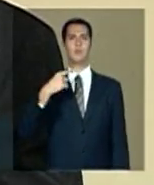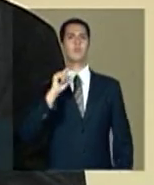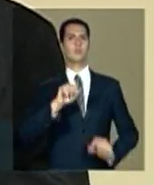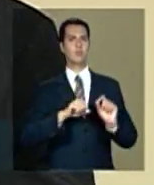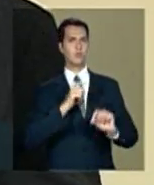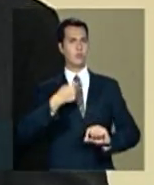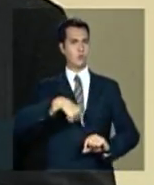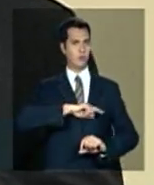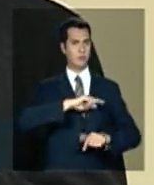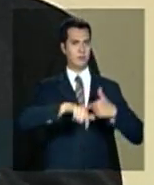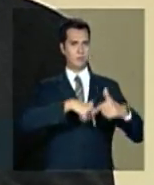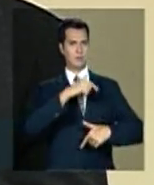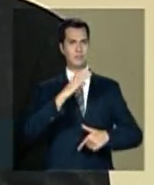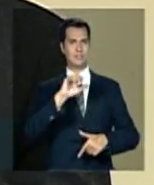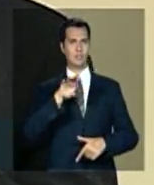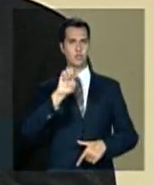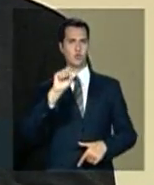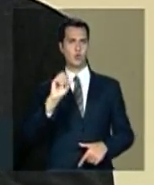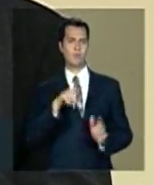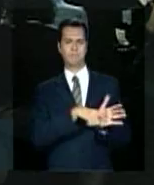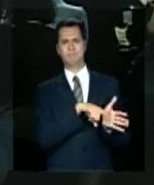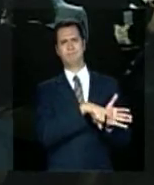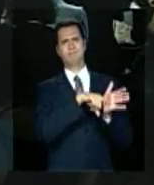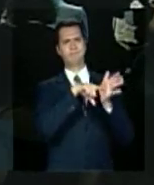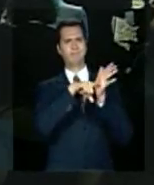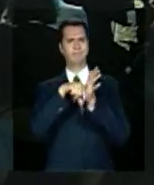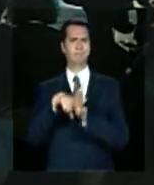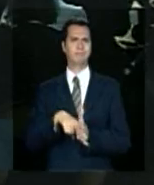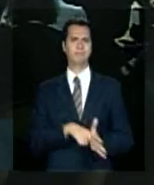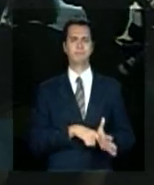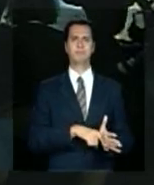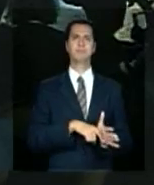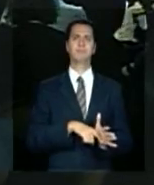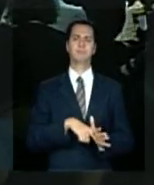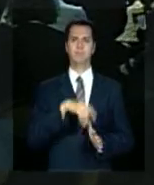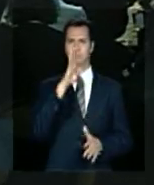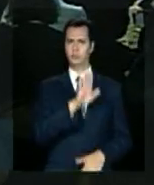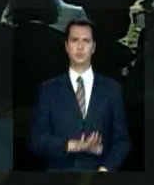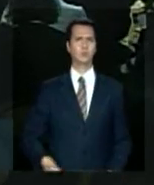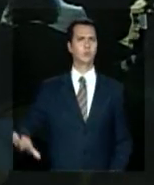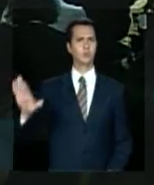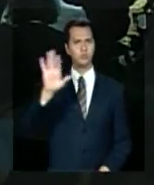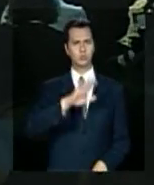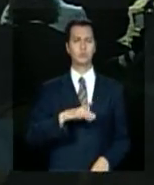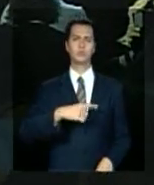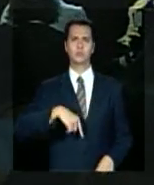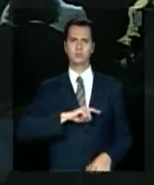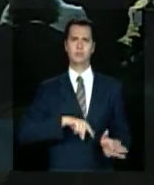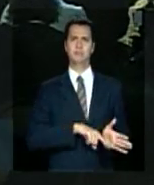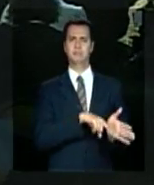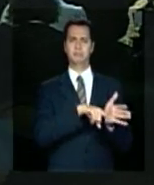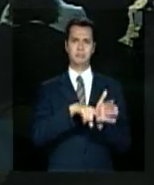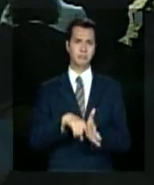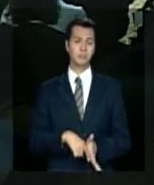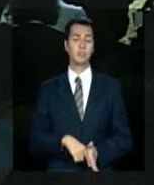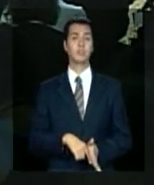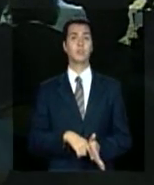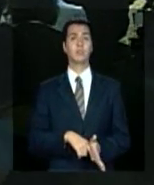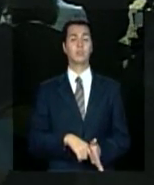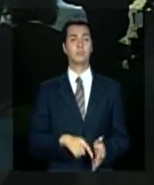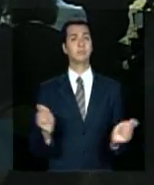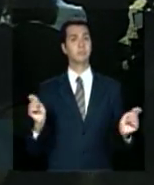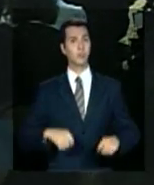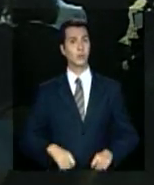de todas as unidades básicas do nosso país e um simples e com os estados e abrimos a possibilidade